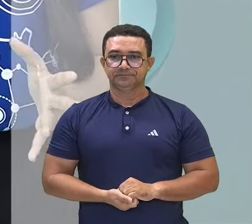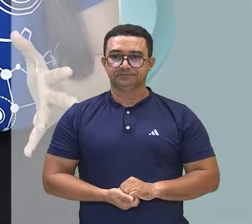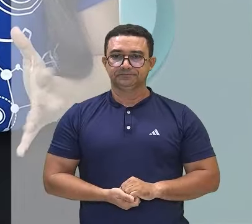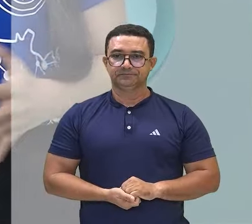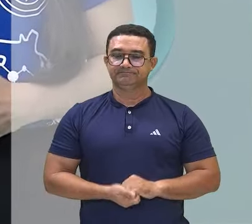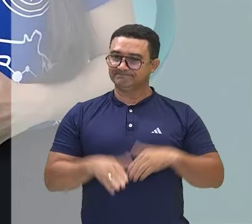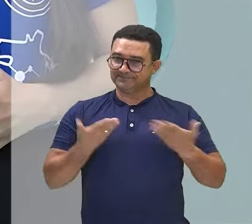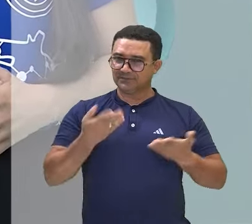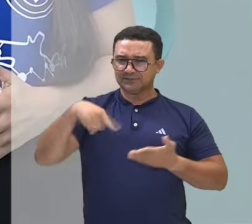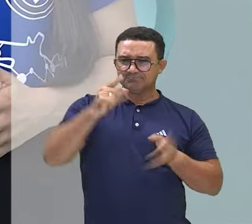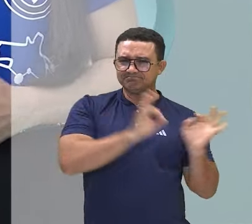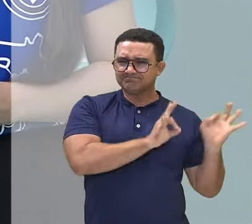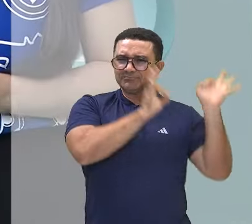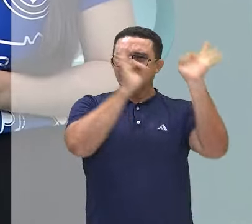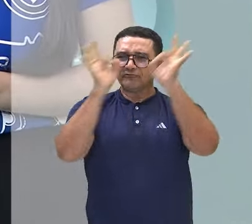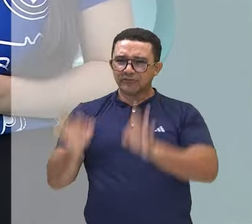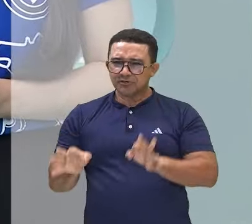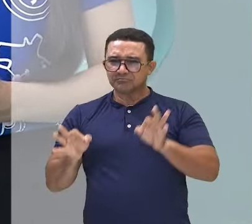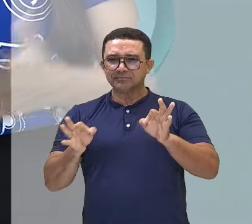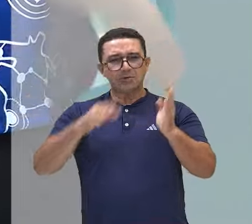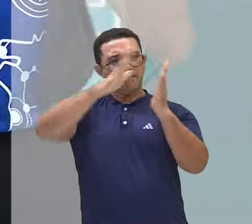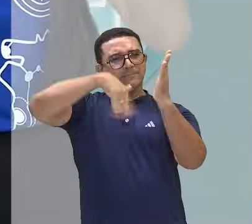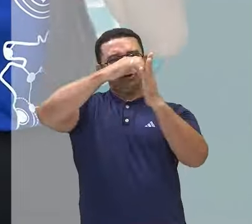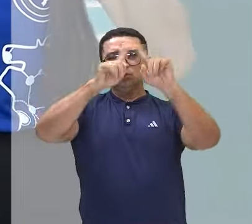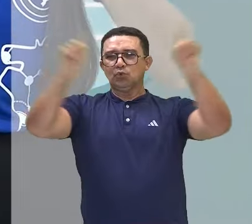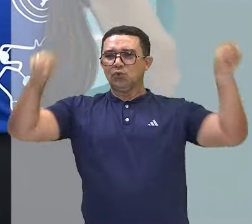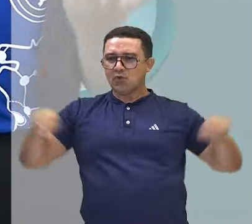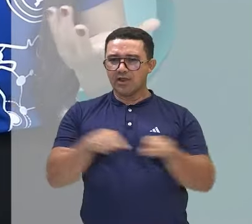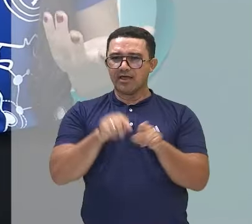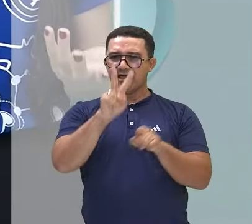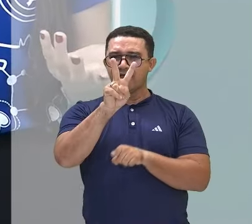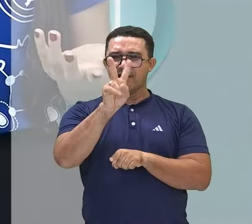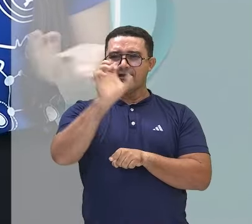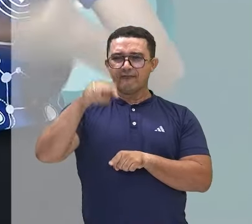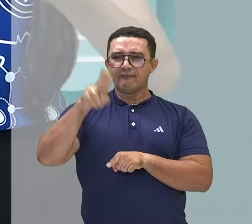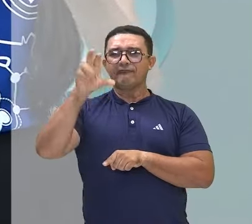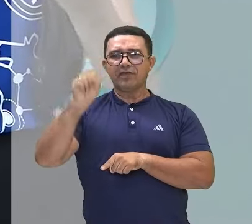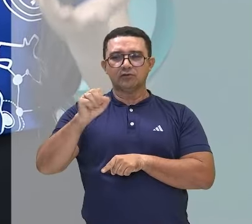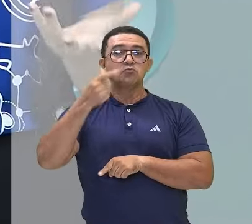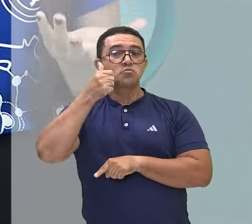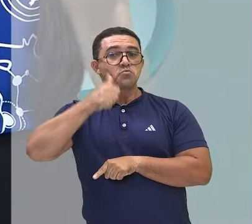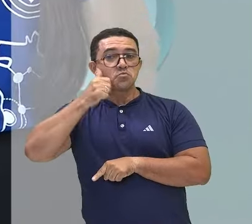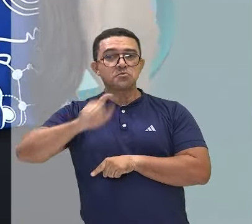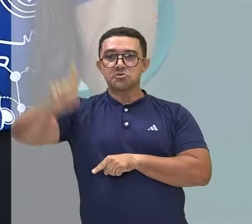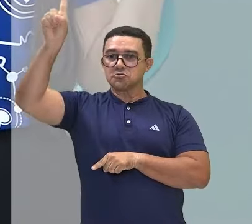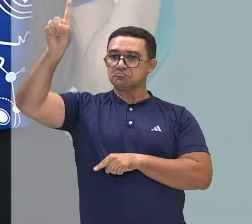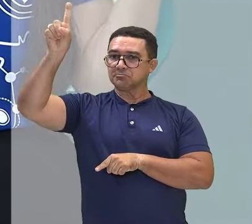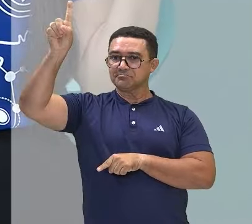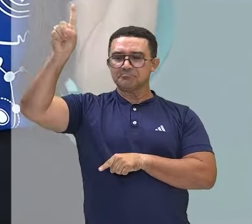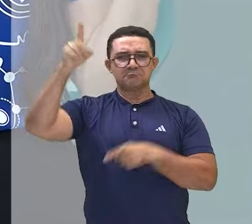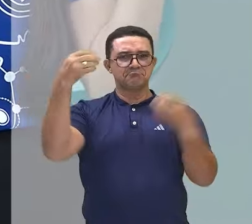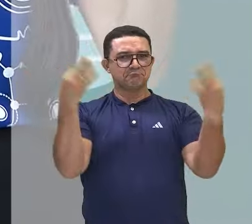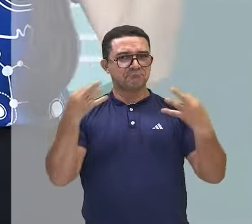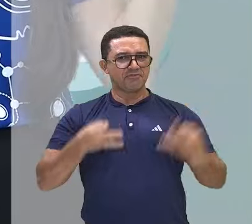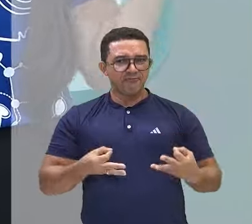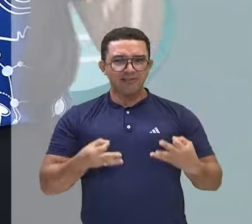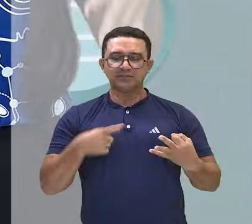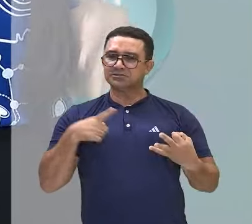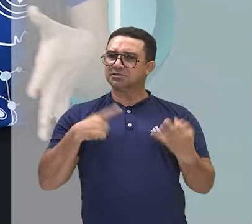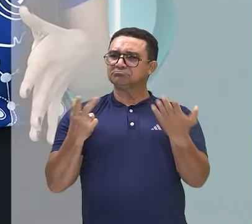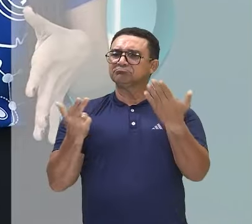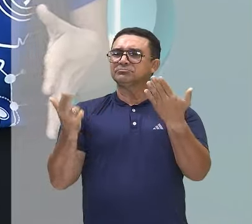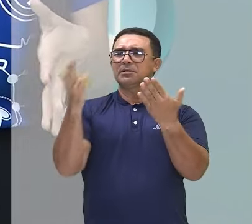Então vocês viram aí o quadro de Vênus, não é? A deusa perfeita, tanto que se vocês perceberem, nós temos o